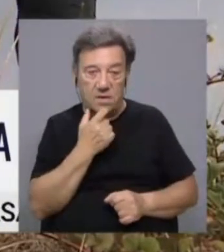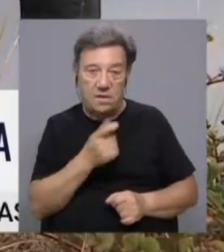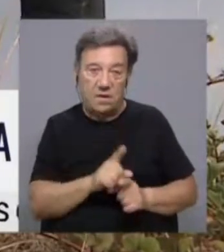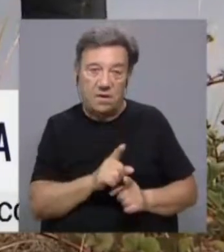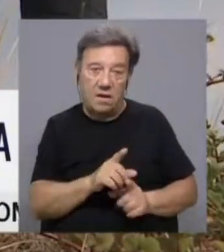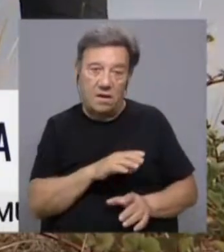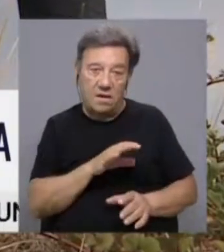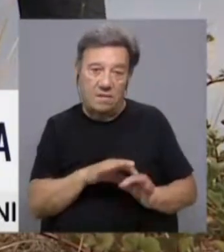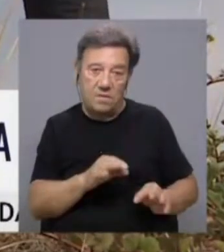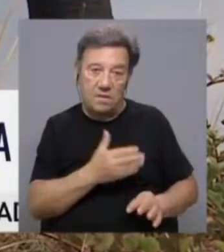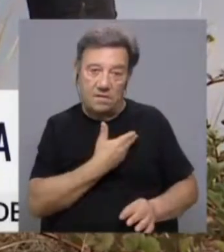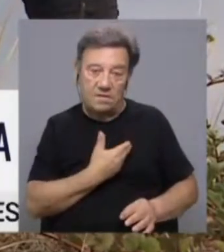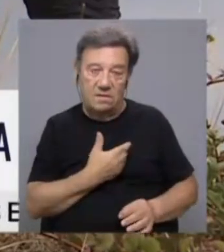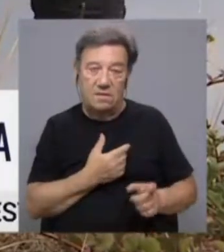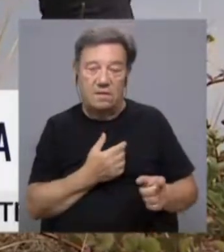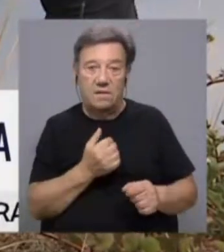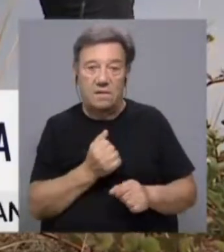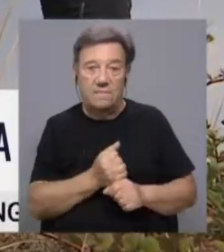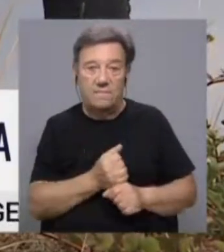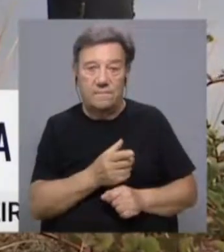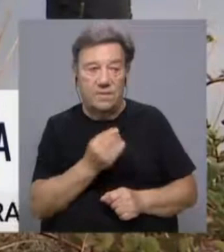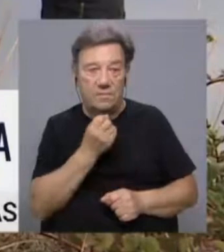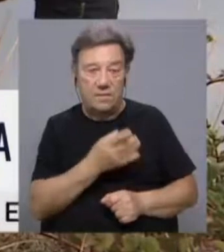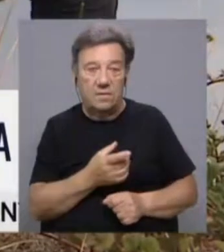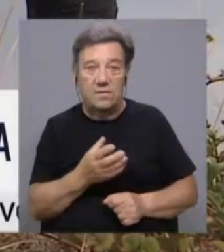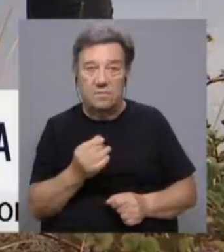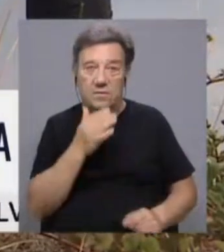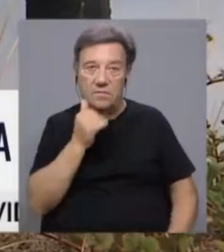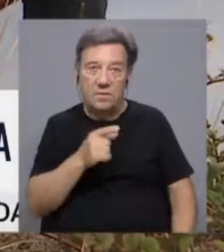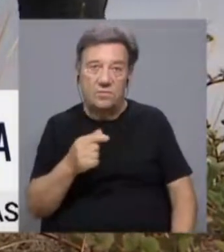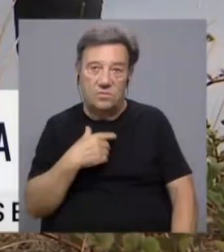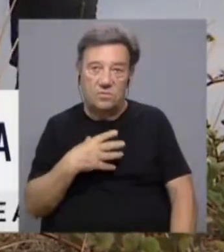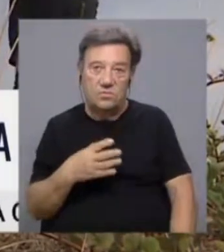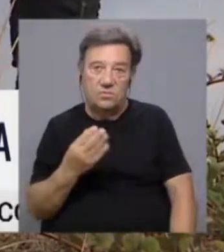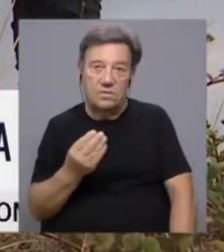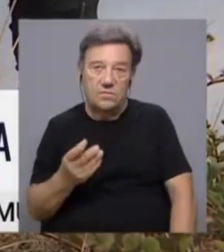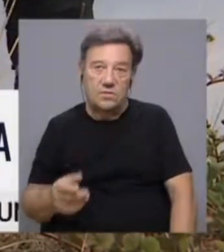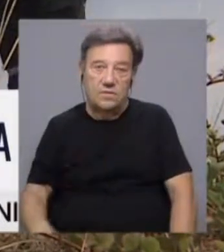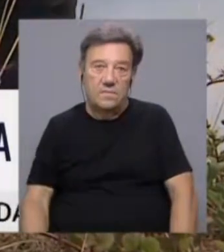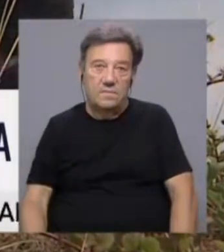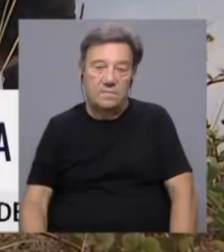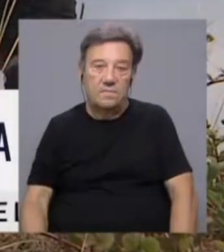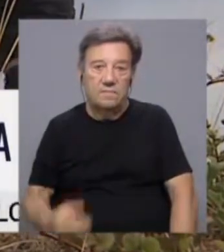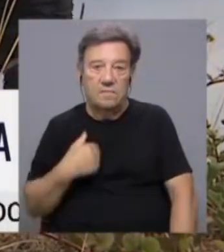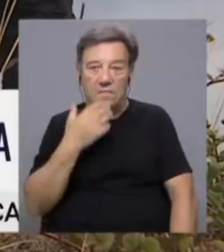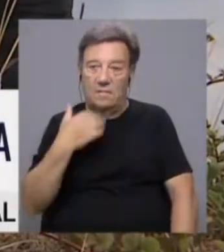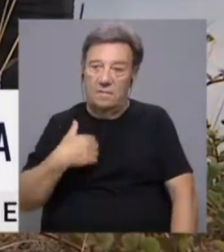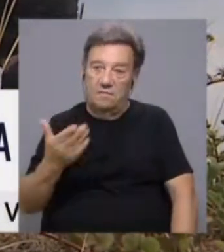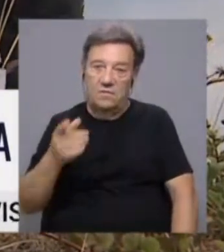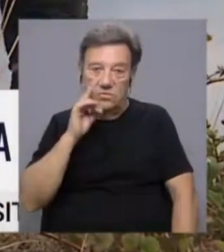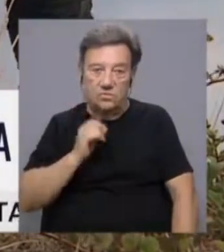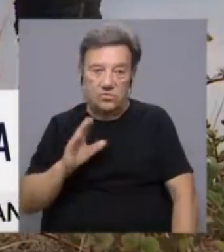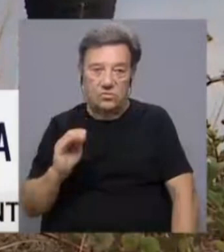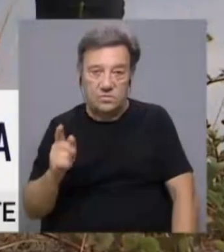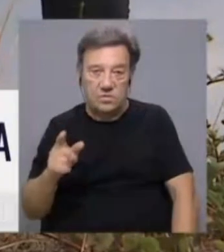antiga, portanto faz trabalho de cantaria, muito bem. Muito bonito. Gostei muito. Dou louvor ao Sr. José, ao Sr.